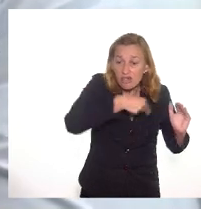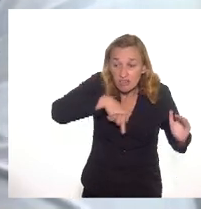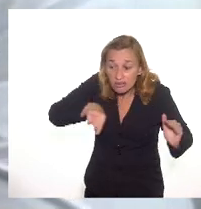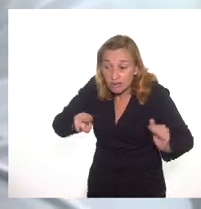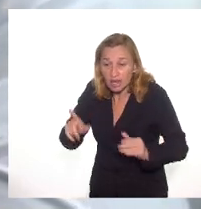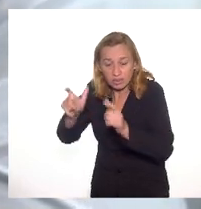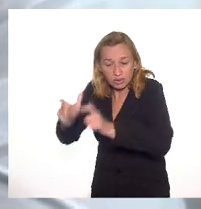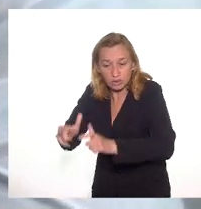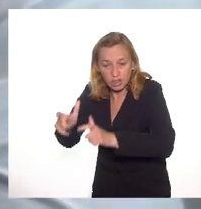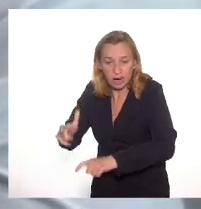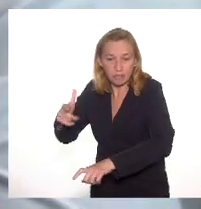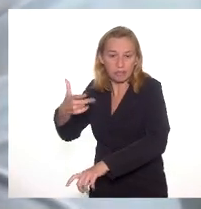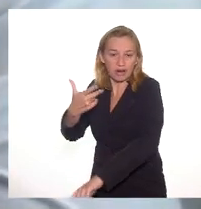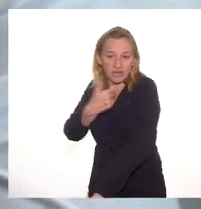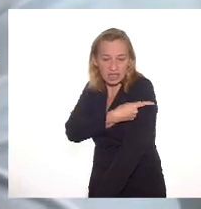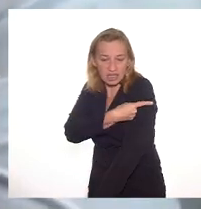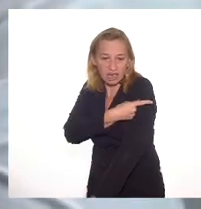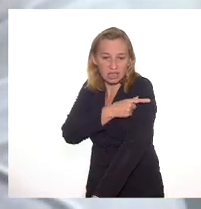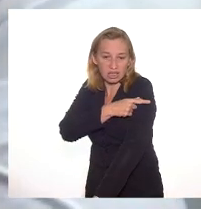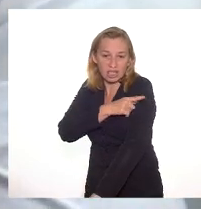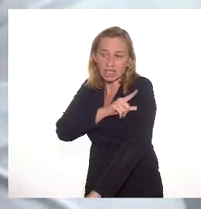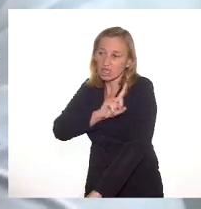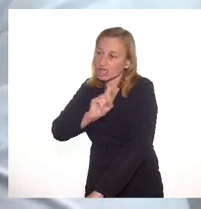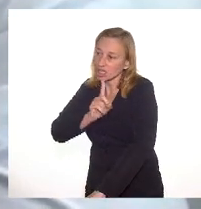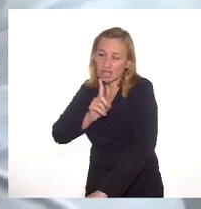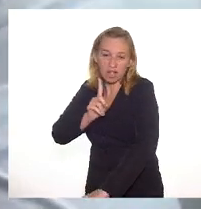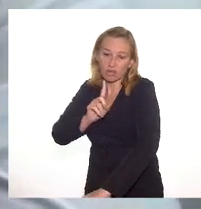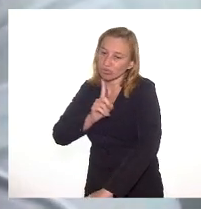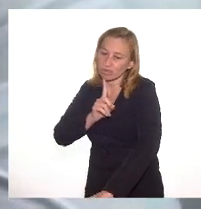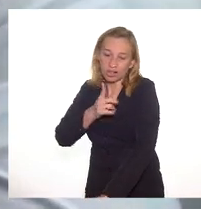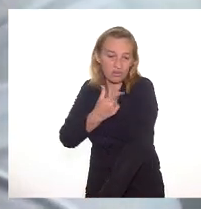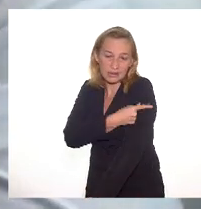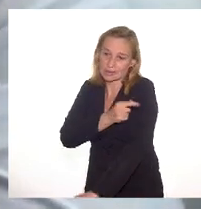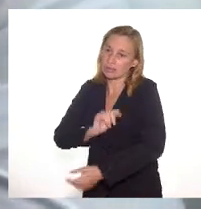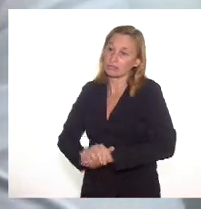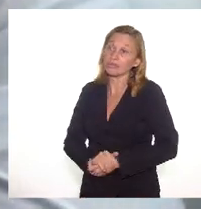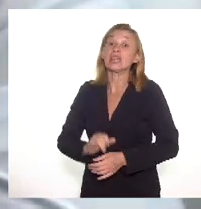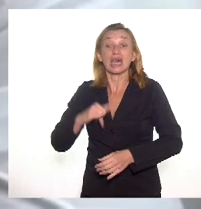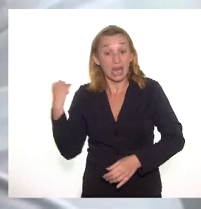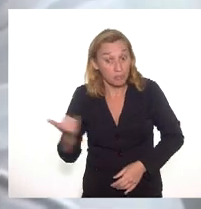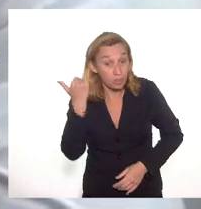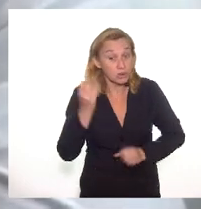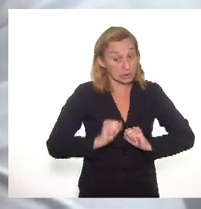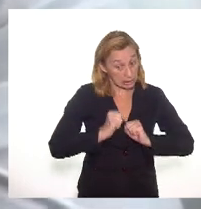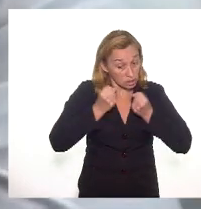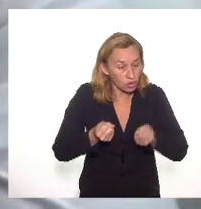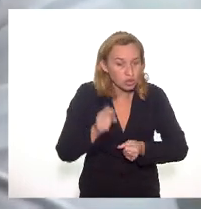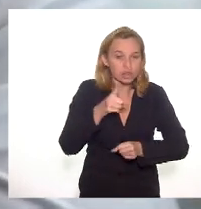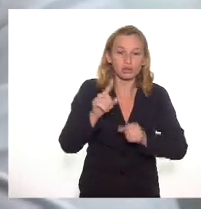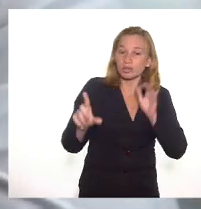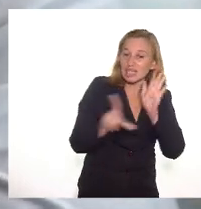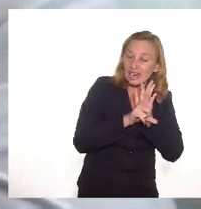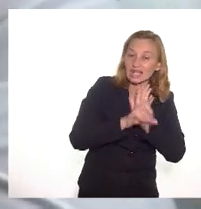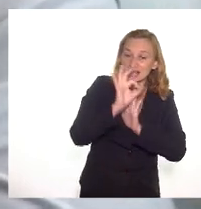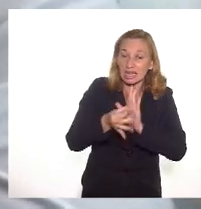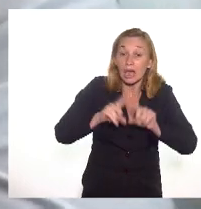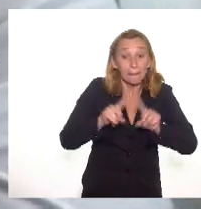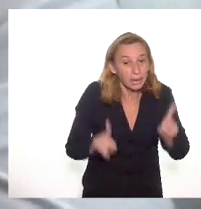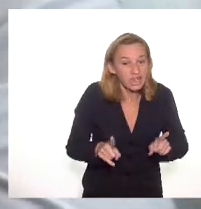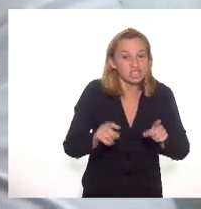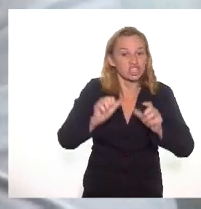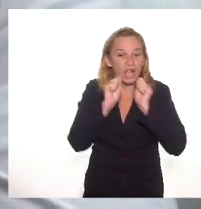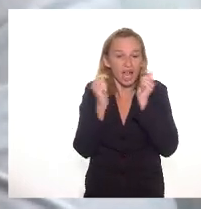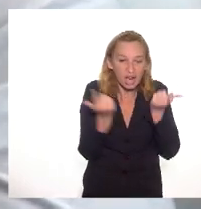os locais de vacinação e são refutados lá, são rejeitados. Então, é importante esse esforço, não só para essa lei específica, mas que a